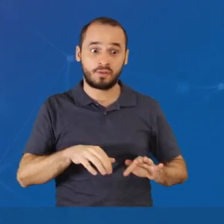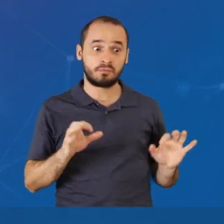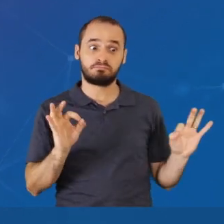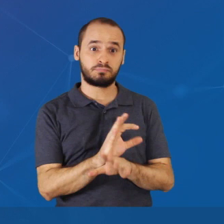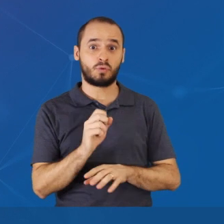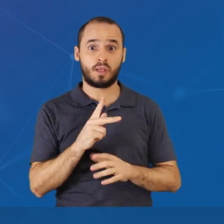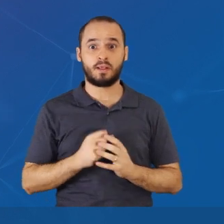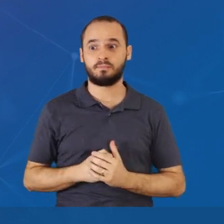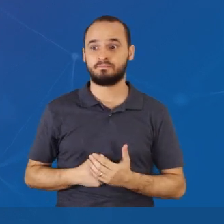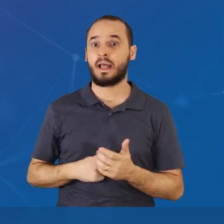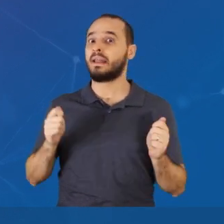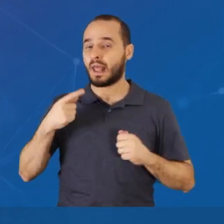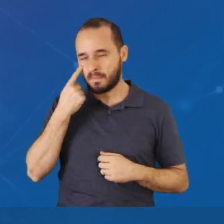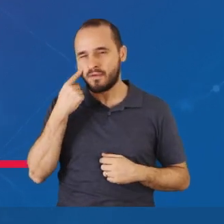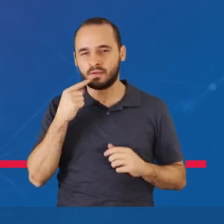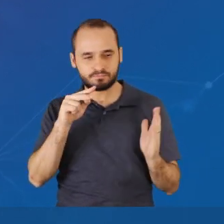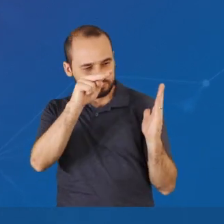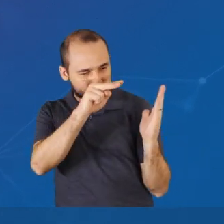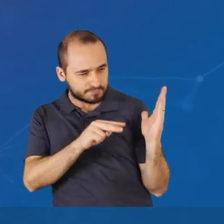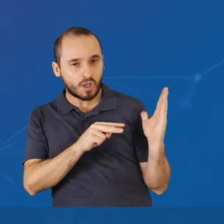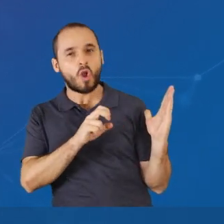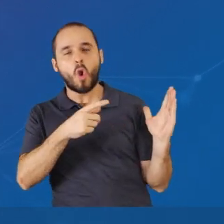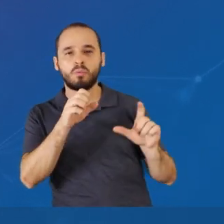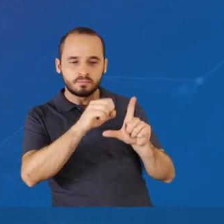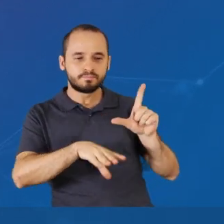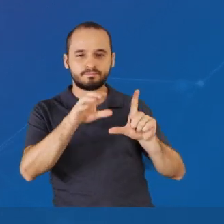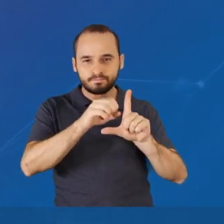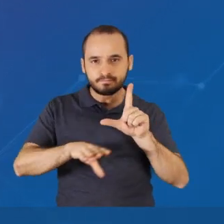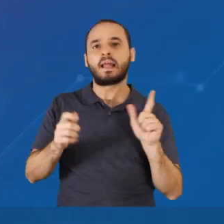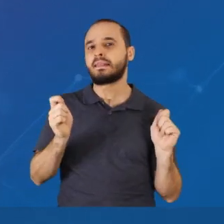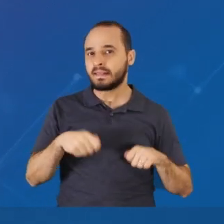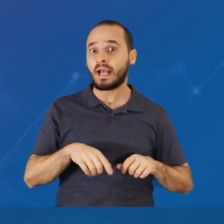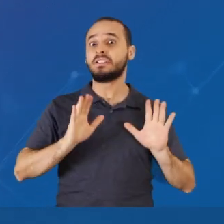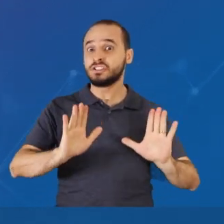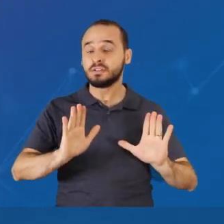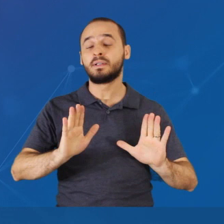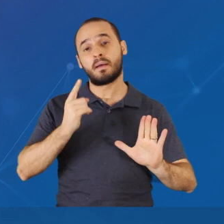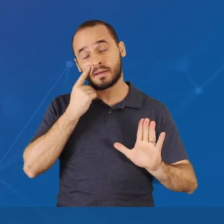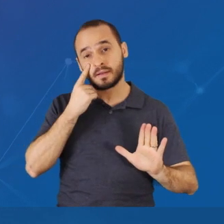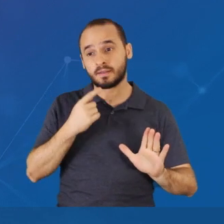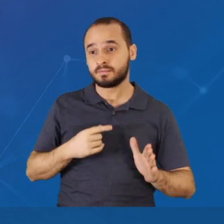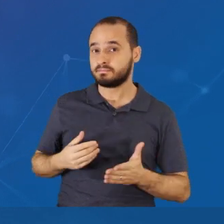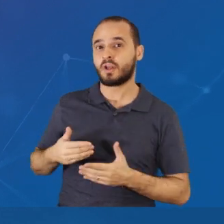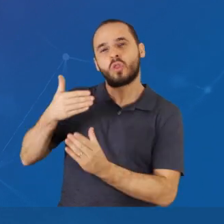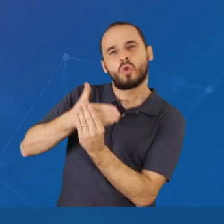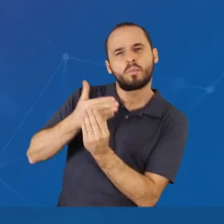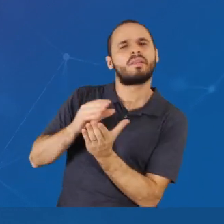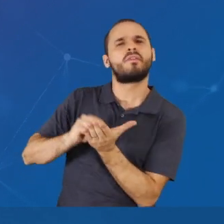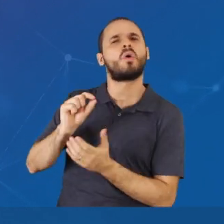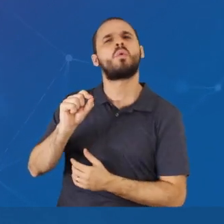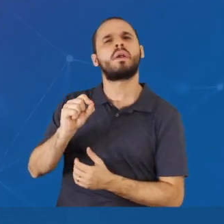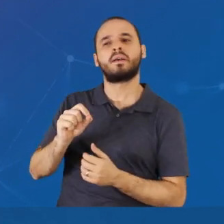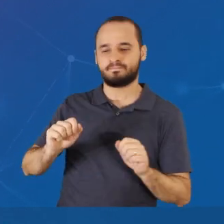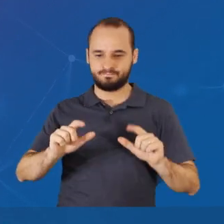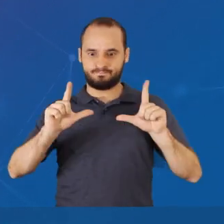já pode visualizar os dados dessa reserva ou compartilhar em outros aplicativos. A seguir, você vê os documentos que precisa